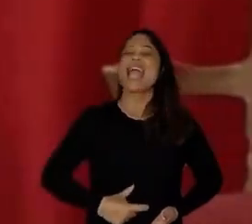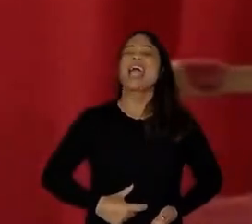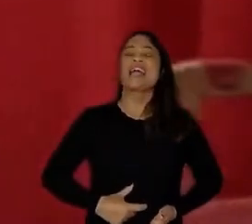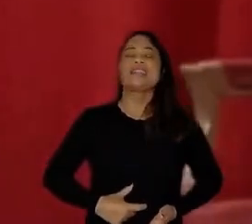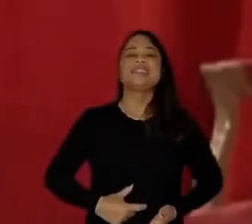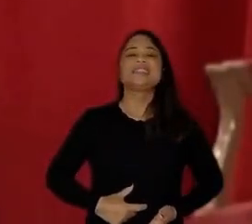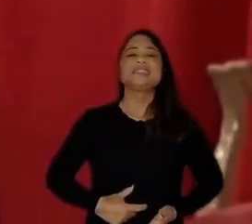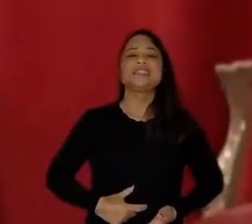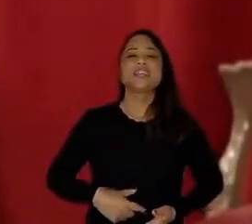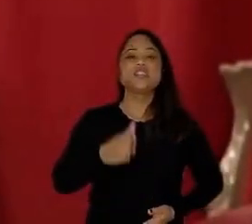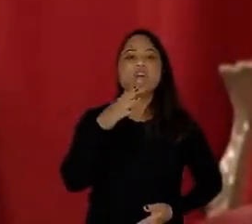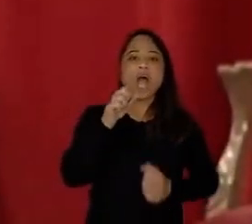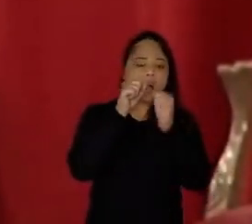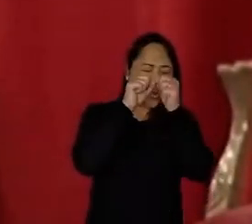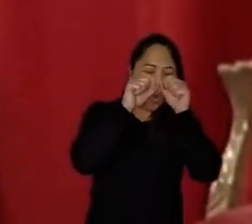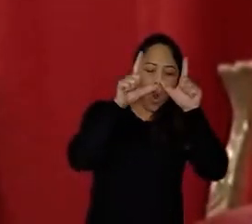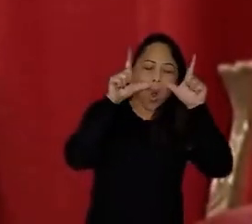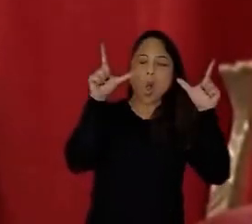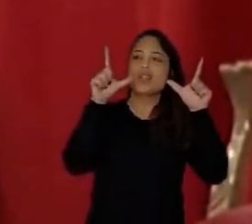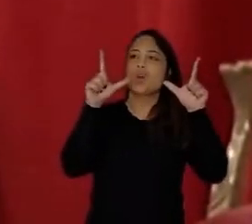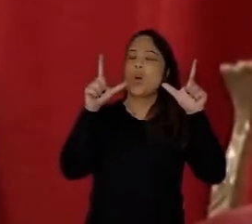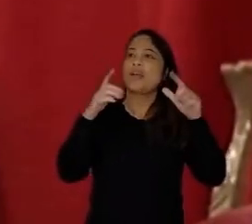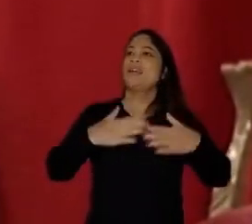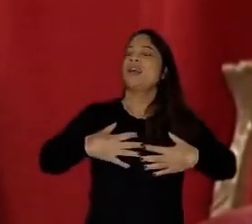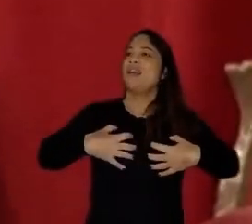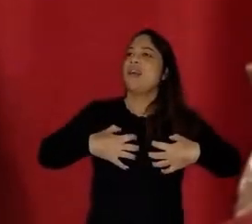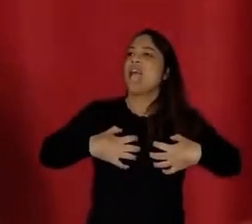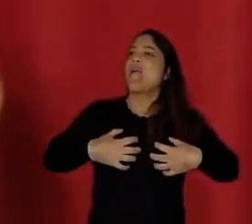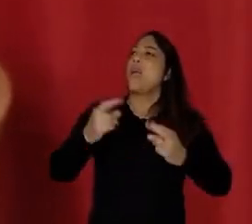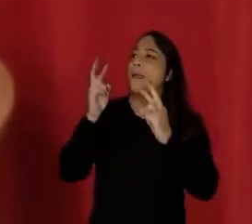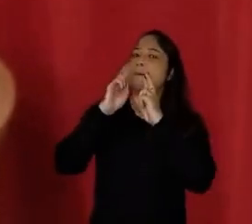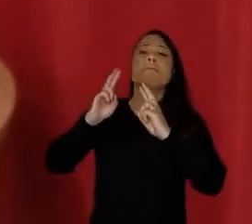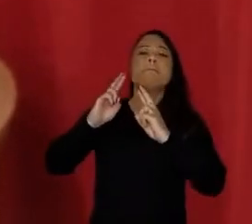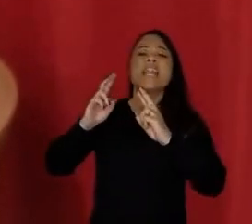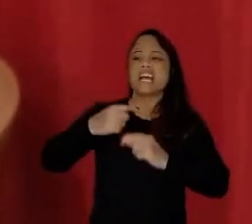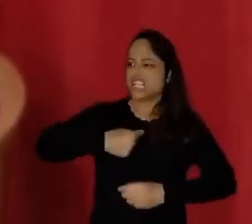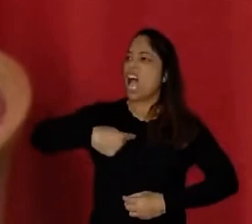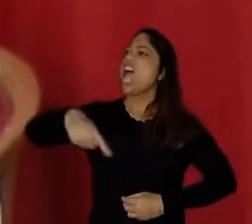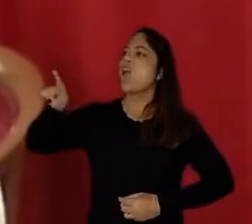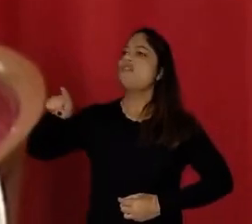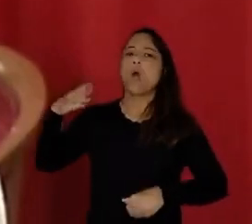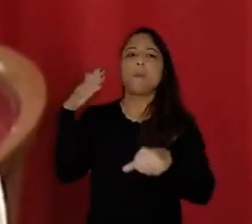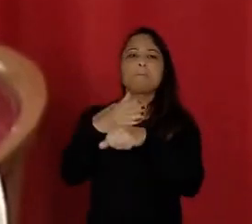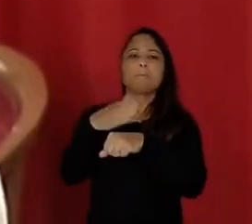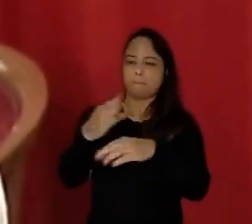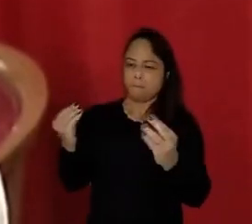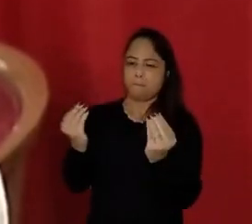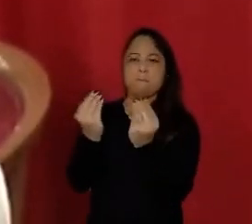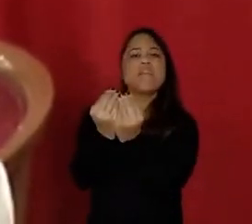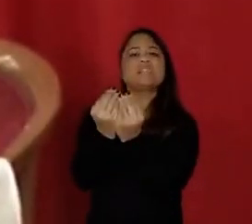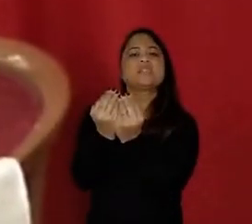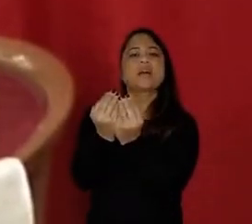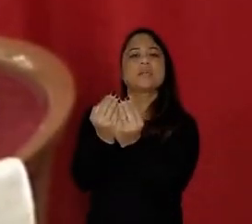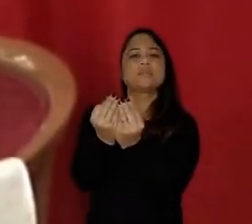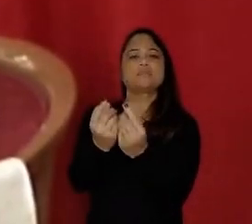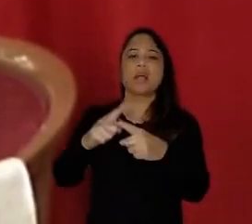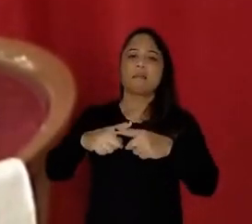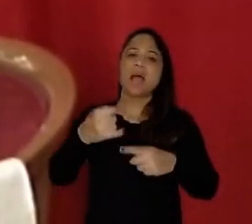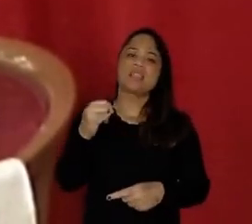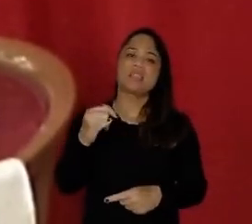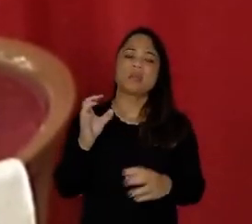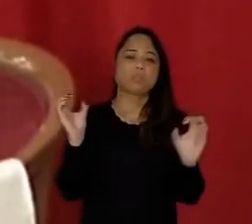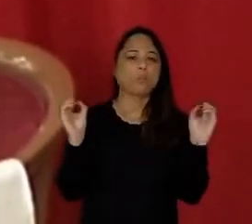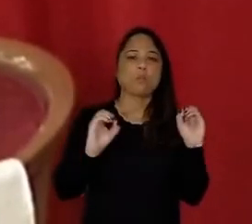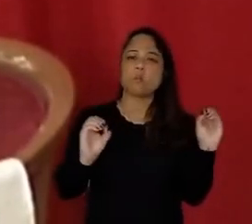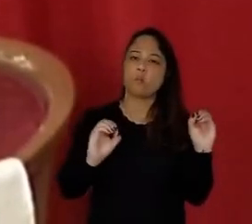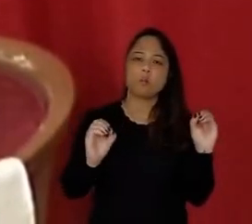gerando expectativa, para cheio de esperança estar aqui às 14 horas. Se você não gerou isso hoje, você vai